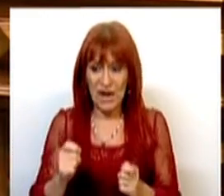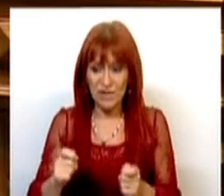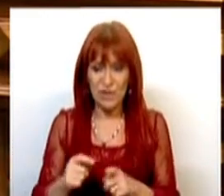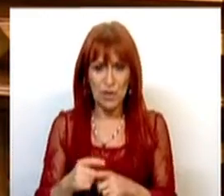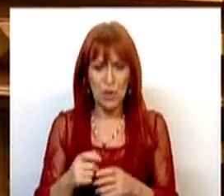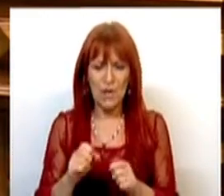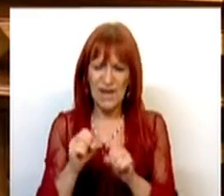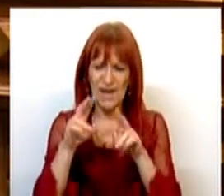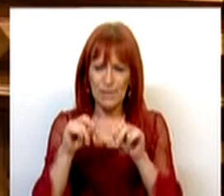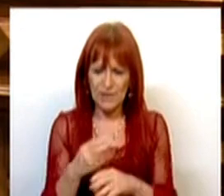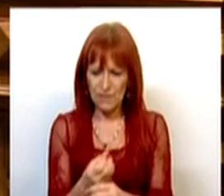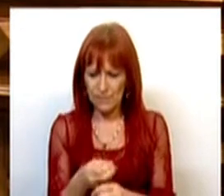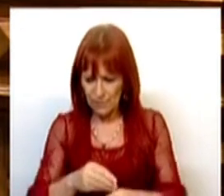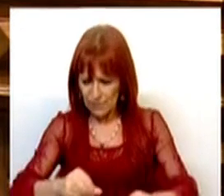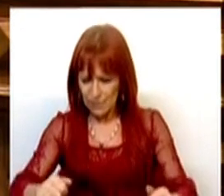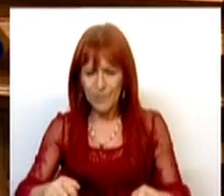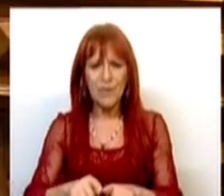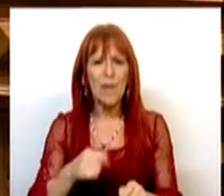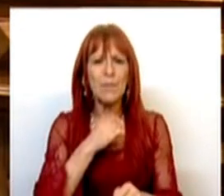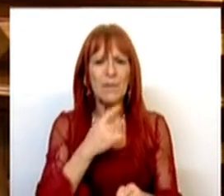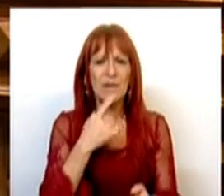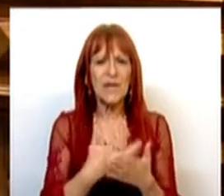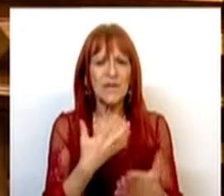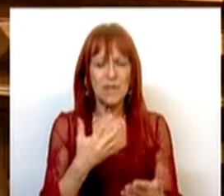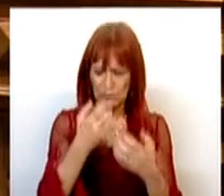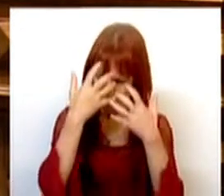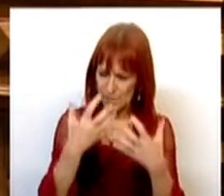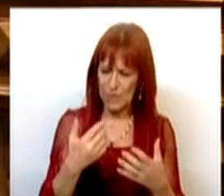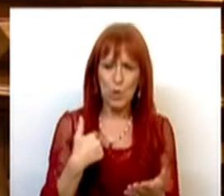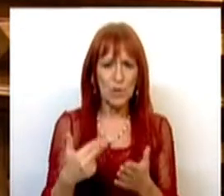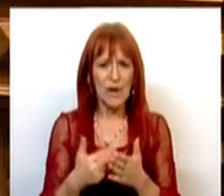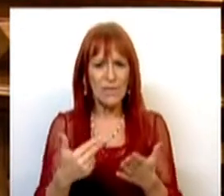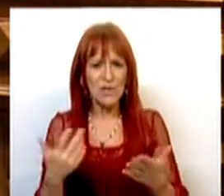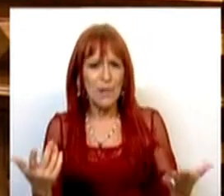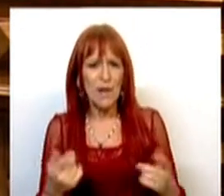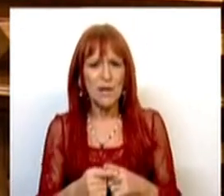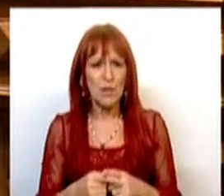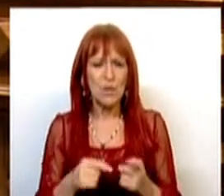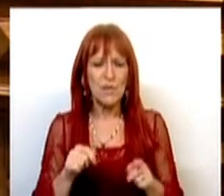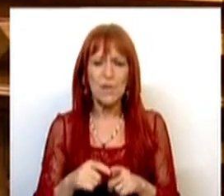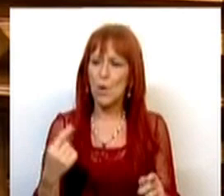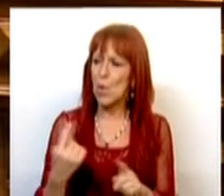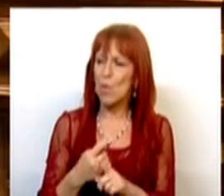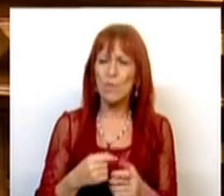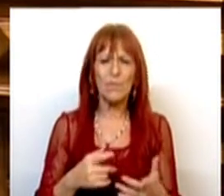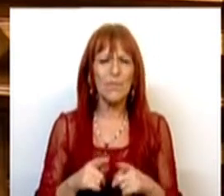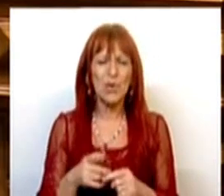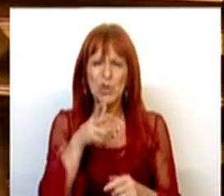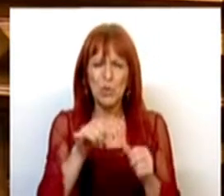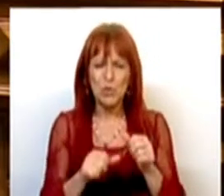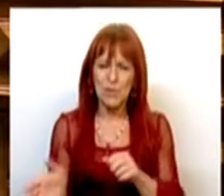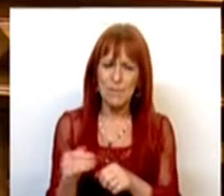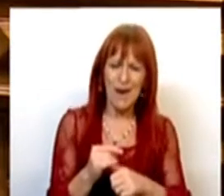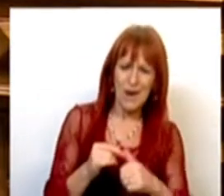em descontaminação. Mas permite-me que sublinhe uma perplexidade. Eu estava à espera de uma pidaquização deste discurso, mas mais deste